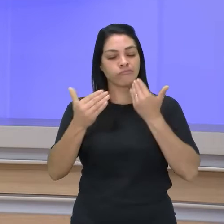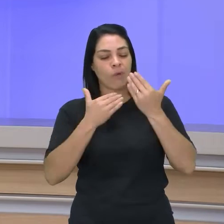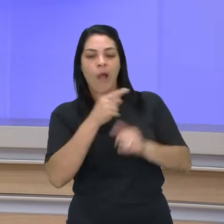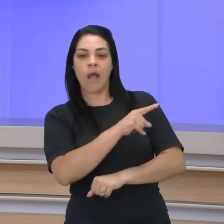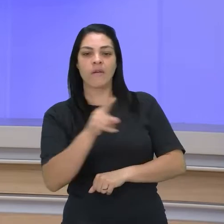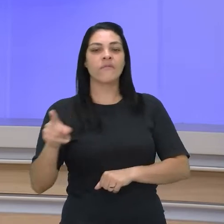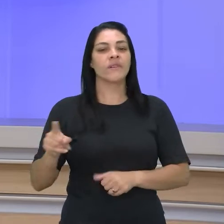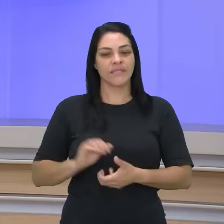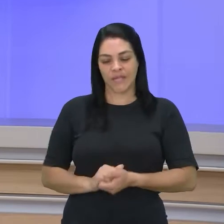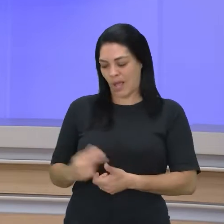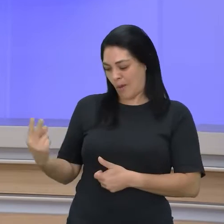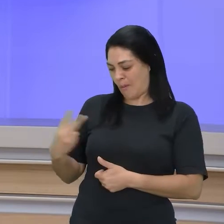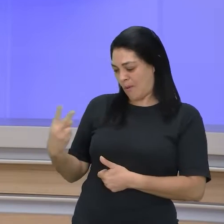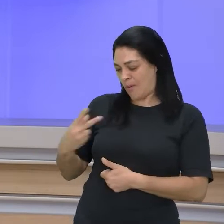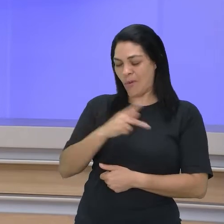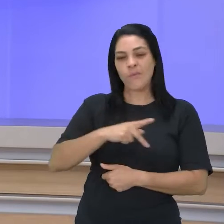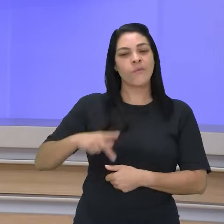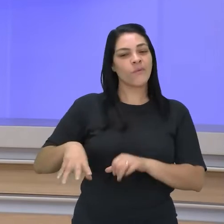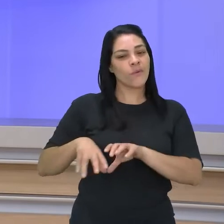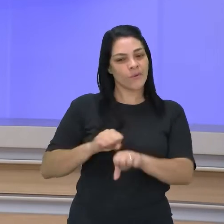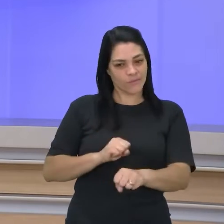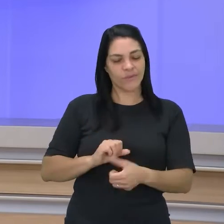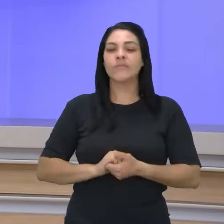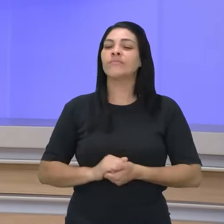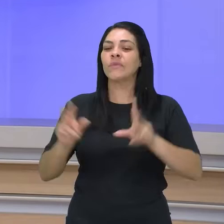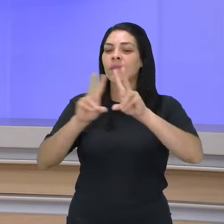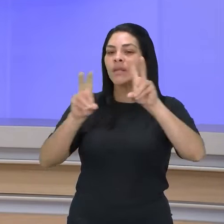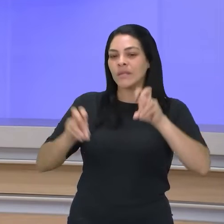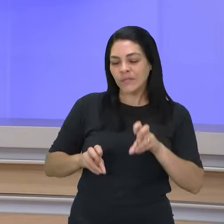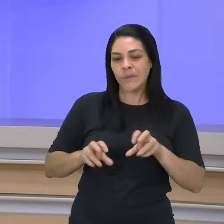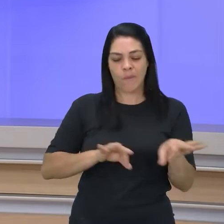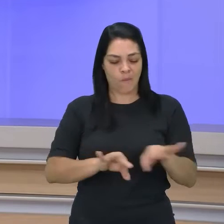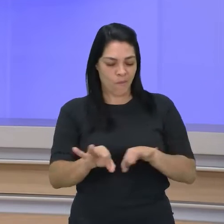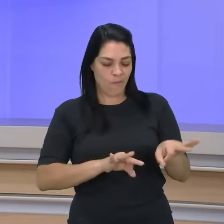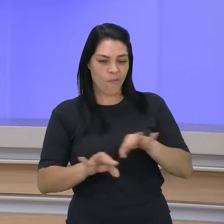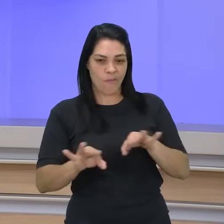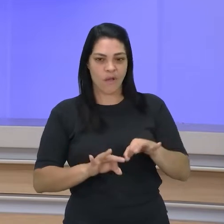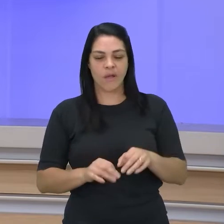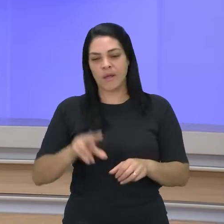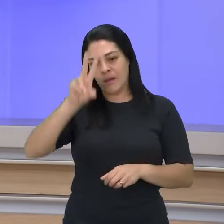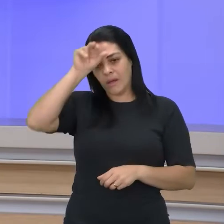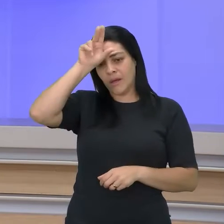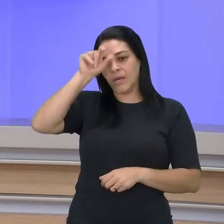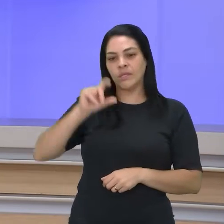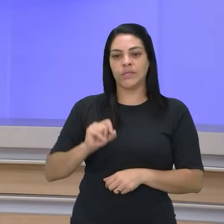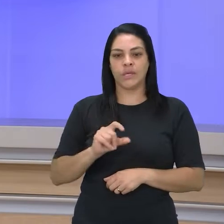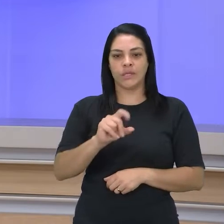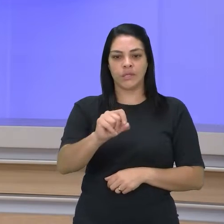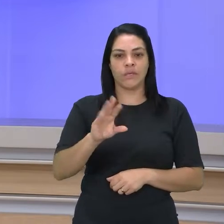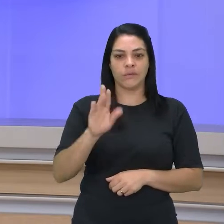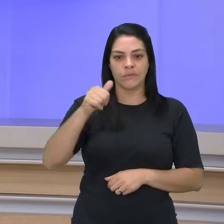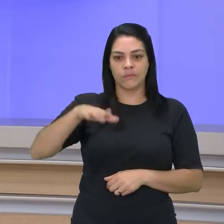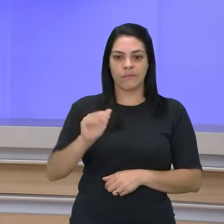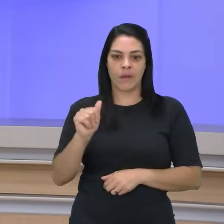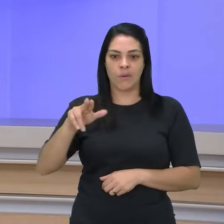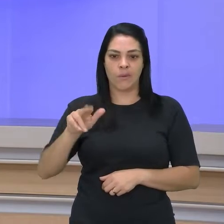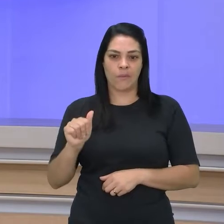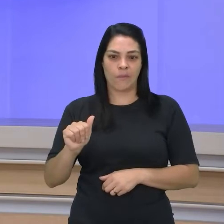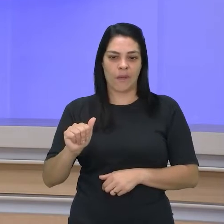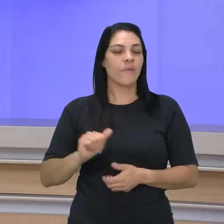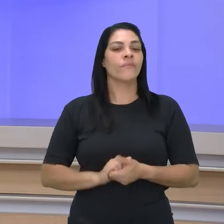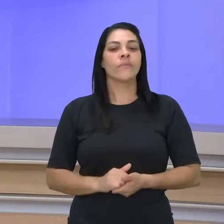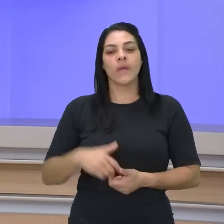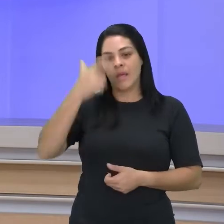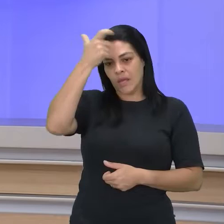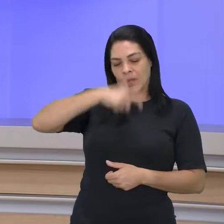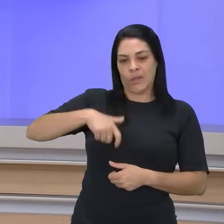com Gabriela, Terezinha, sobre a iniciativa da organização Formigas de Embaúba. Eu sou uma mulher de estatura